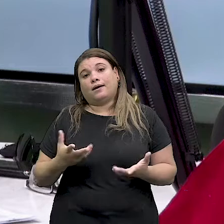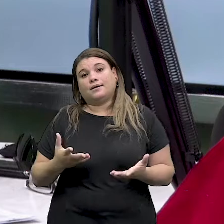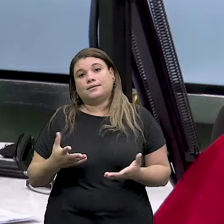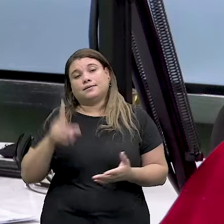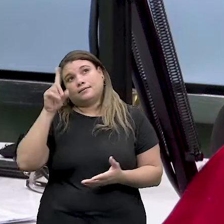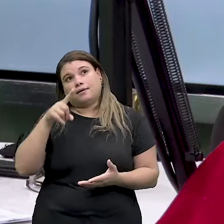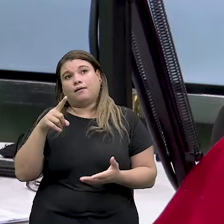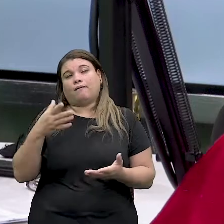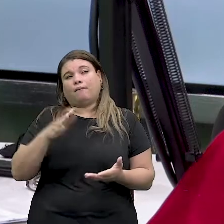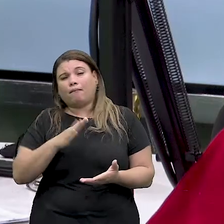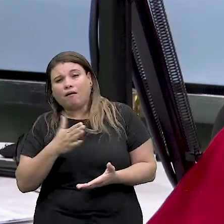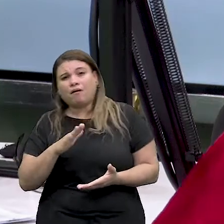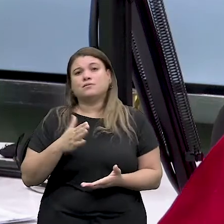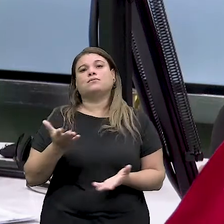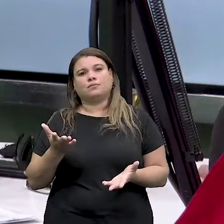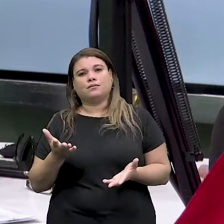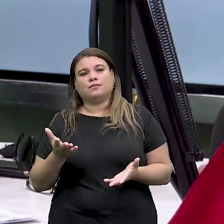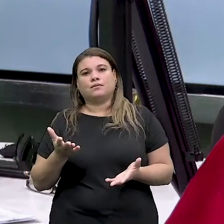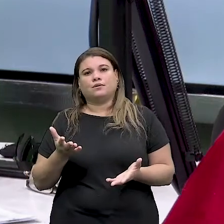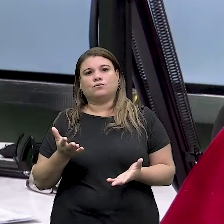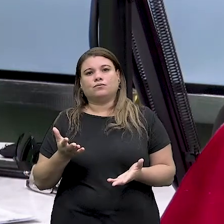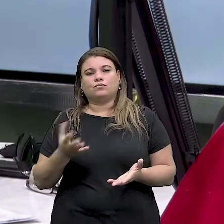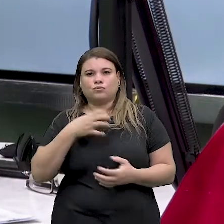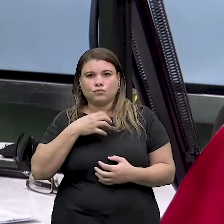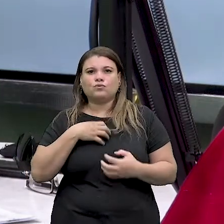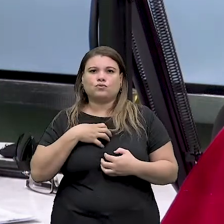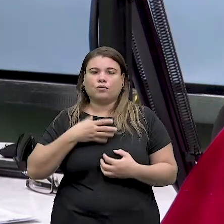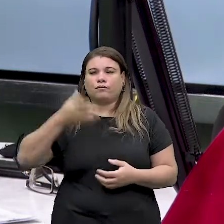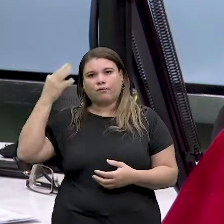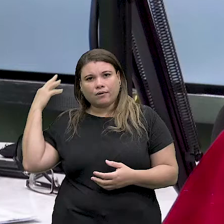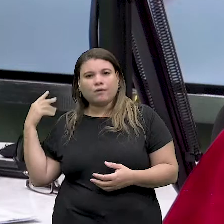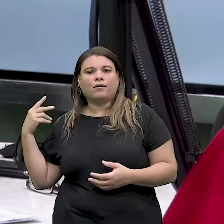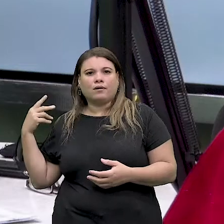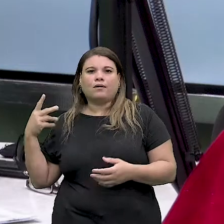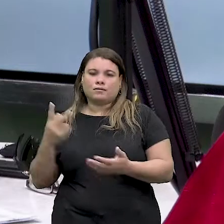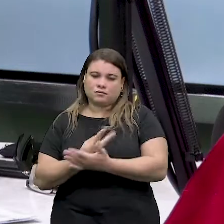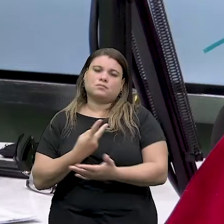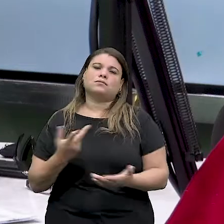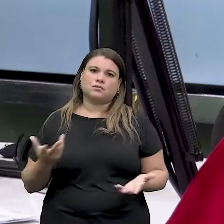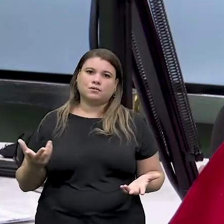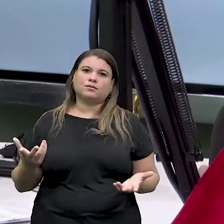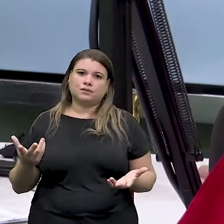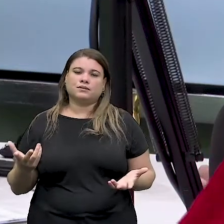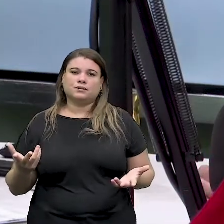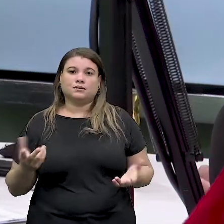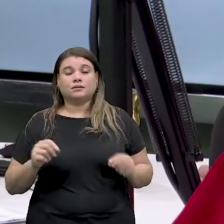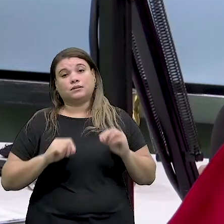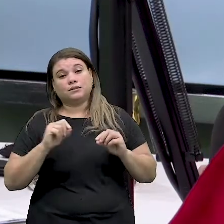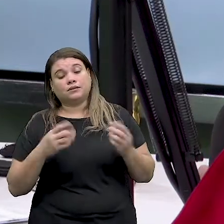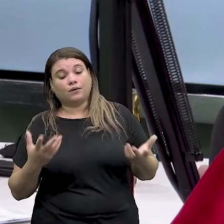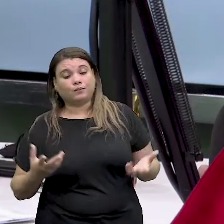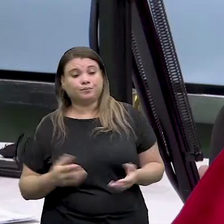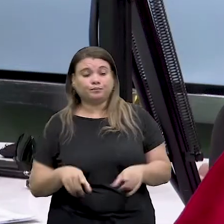Então, todos os povos no mundo querem se integrar. Alguns se integraram à força, né,